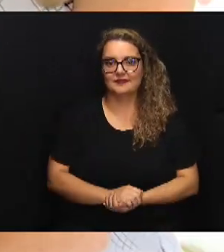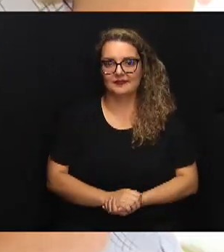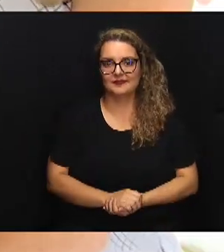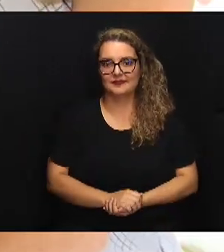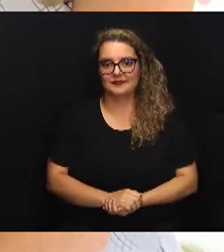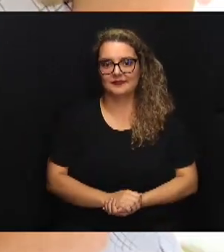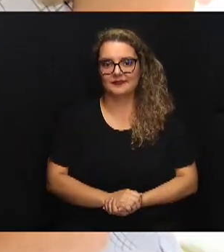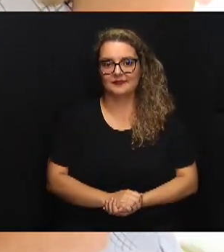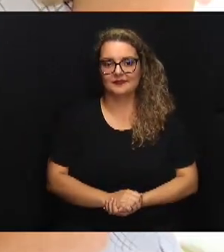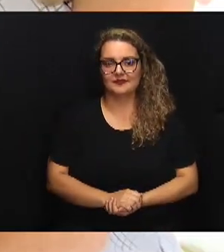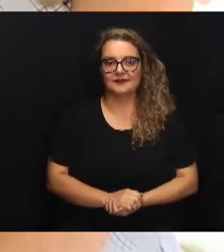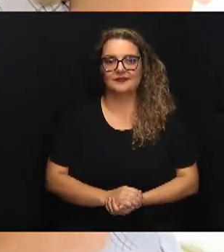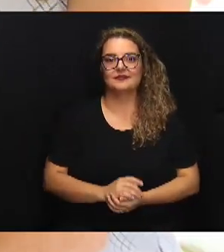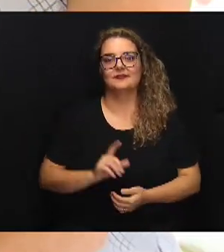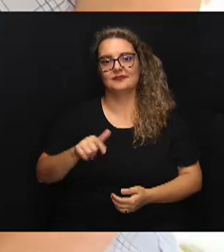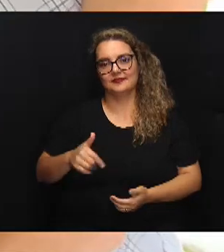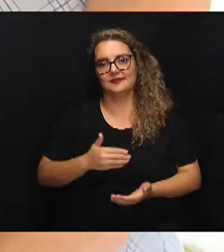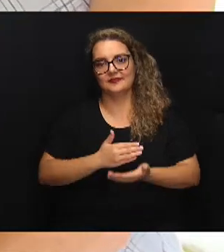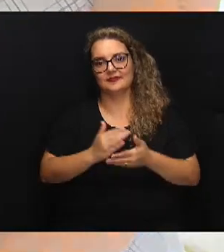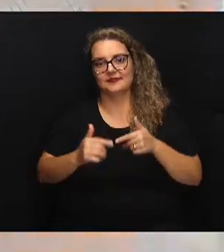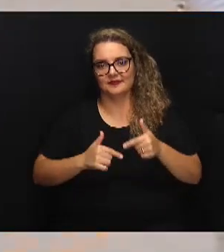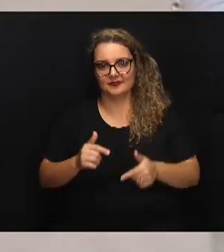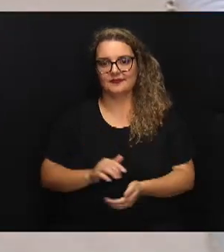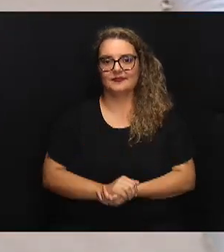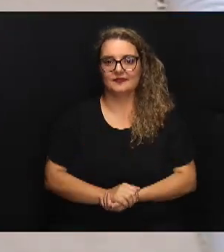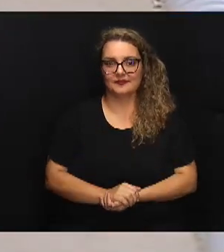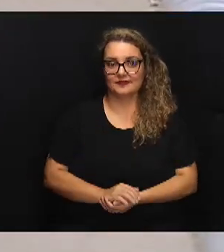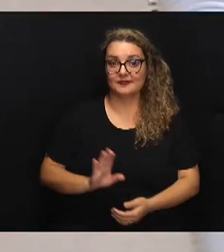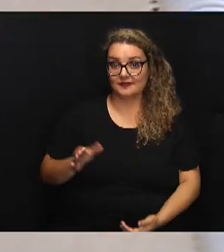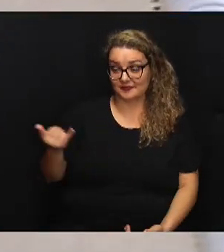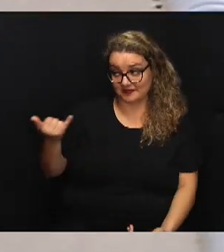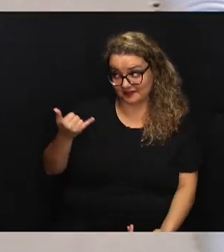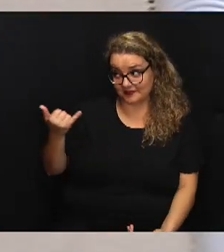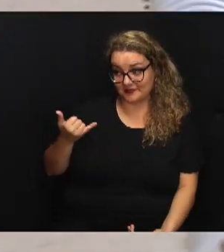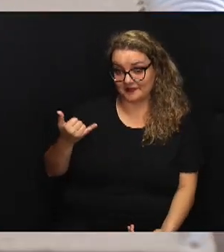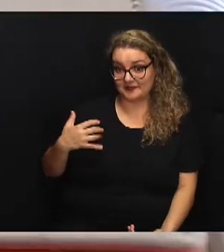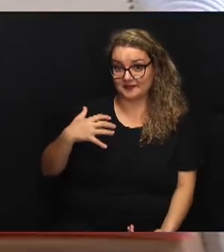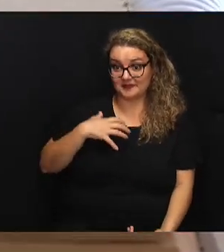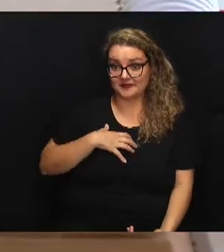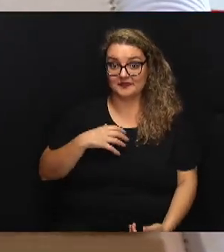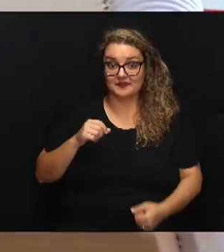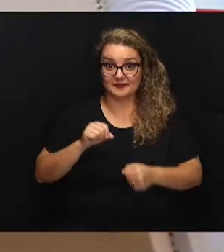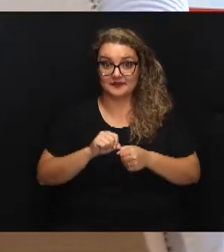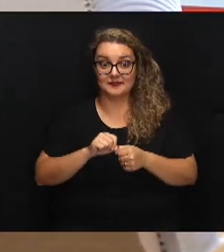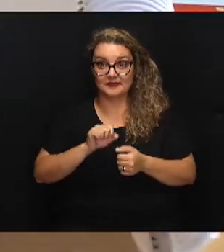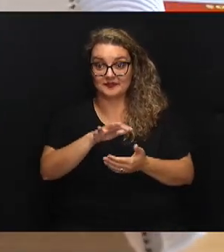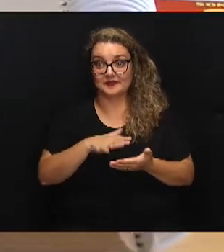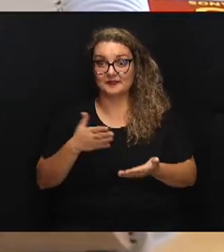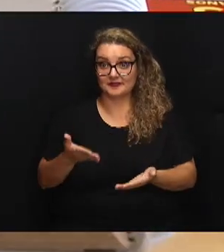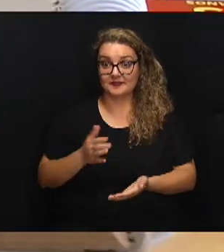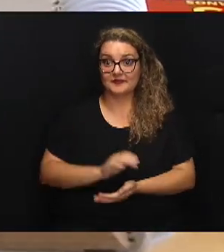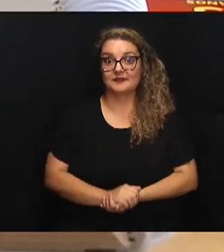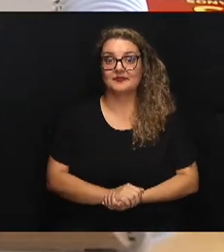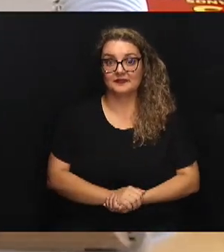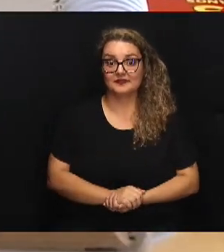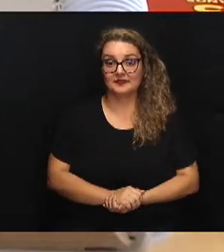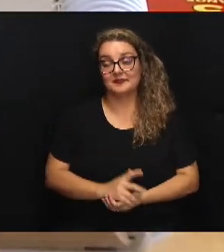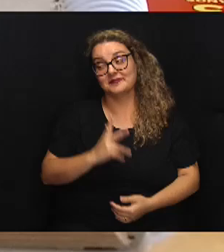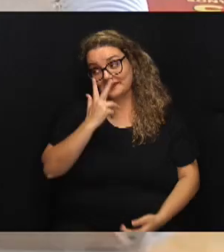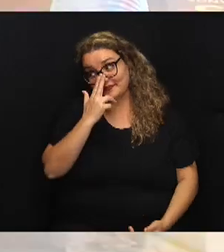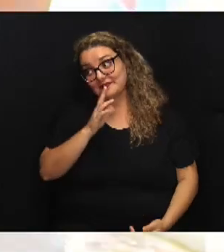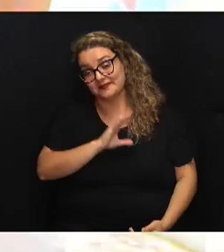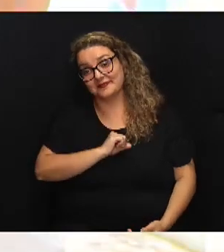depois a gente começa os trabalhos. E ela já te contou o que ela sente fazendo essa atividade? Bom, ela parece gostar